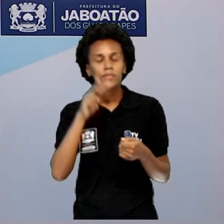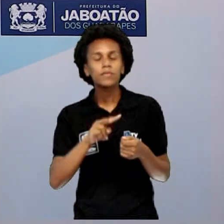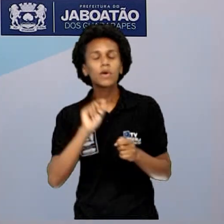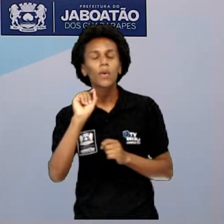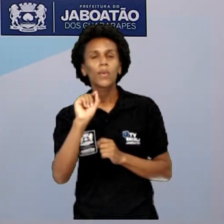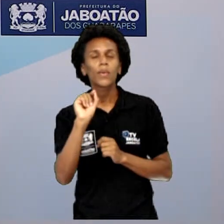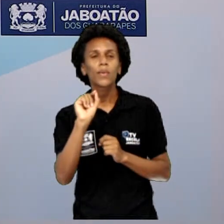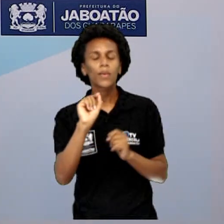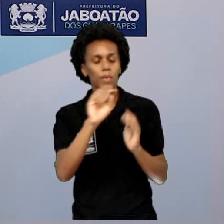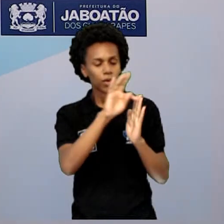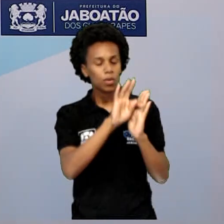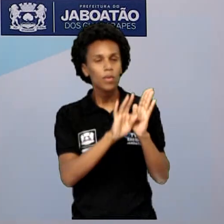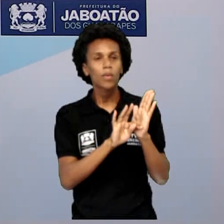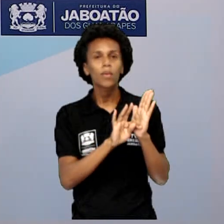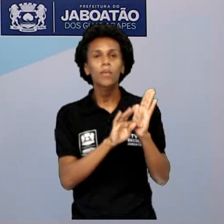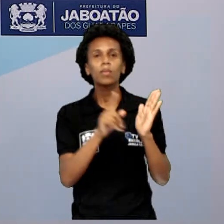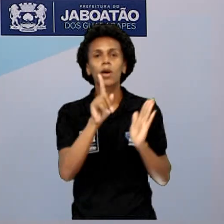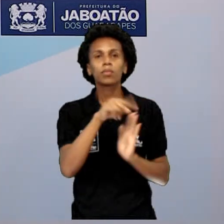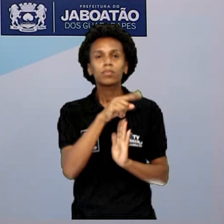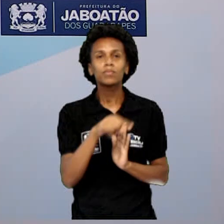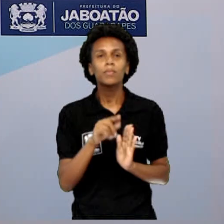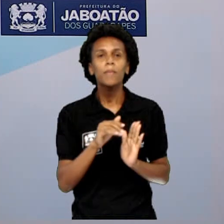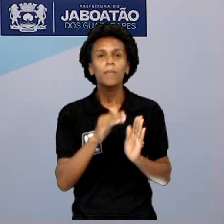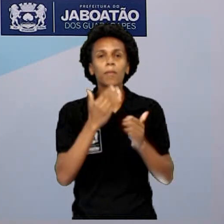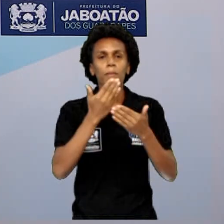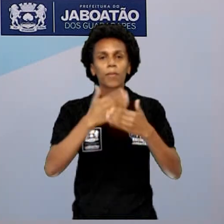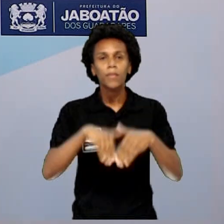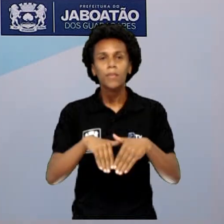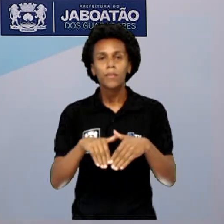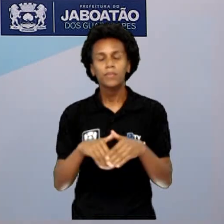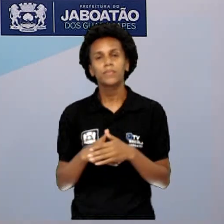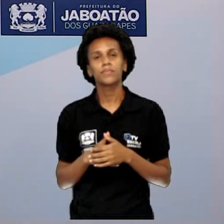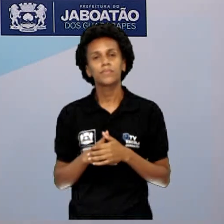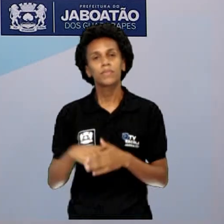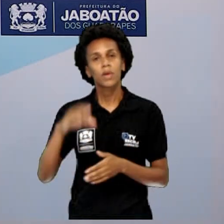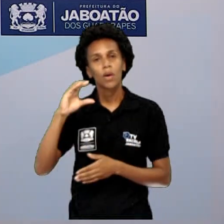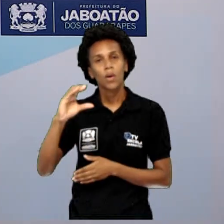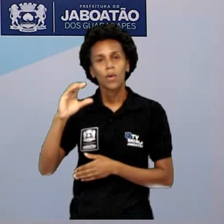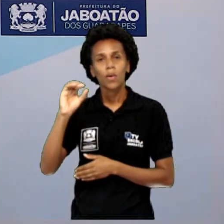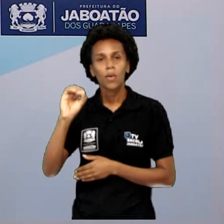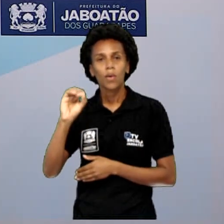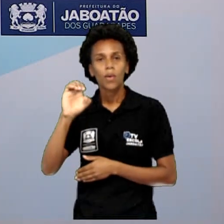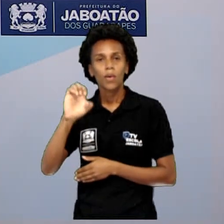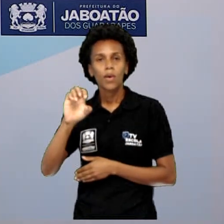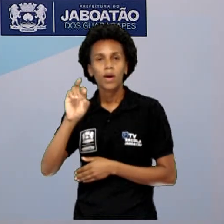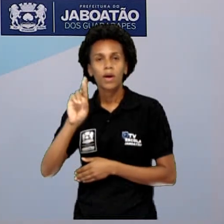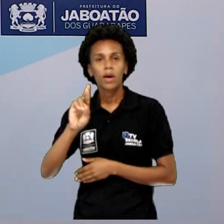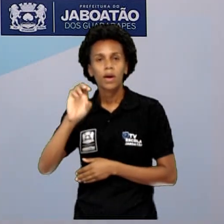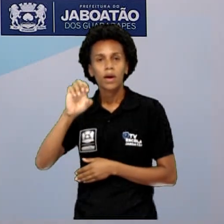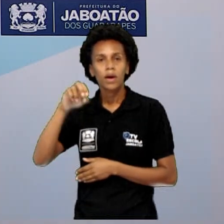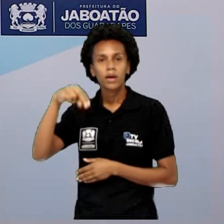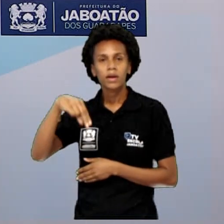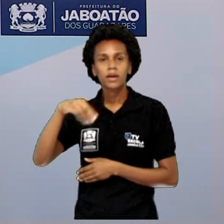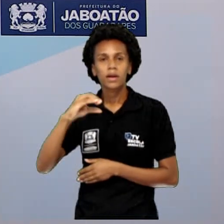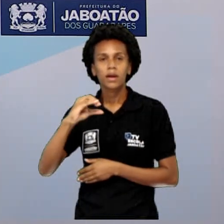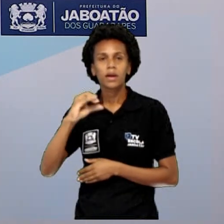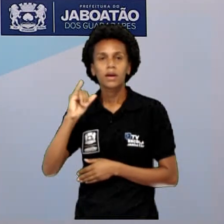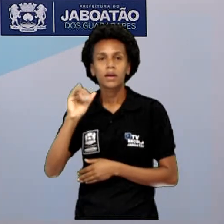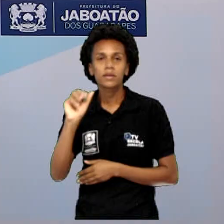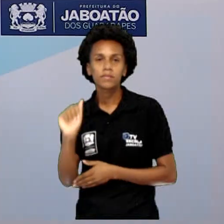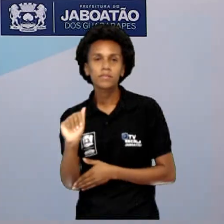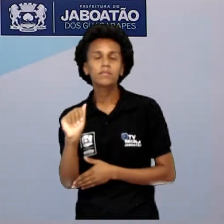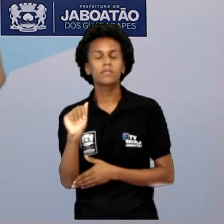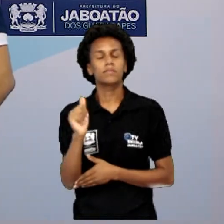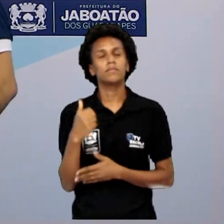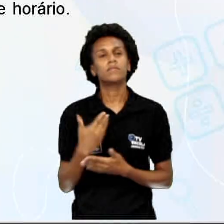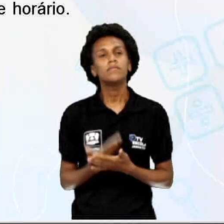pouco que a semântica diz respeito ao sentido. A coerência é como essa relação de sentido se estabelece dentro do texto. Mas vamos agora avaliar os